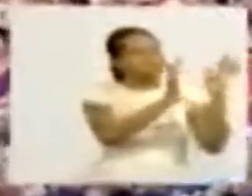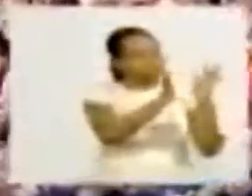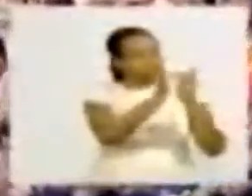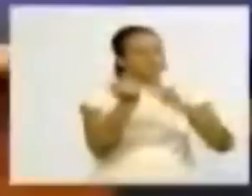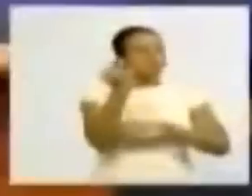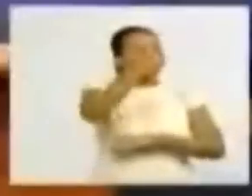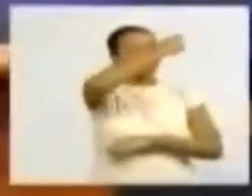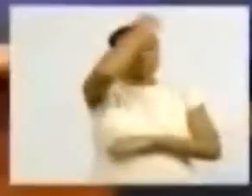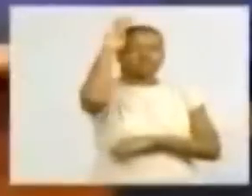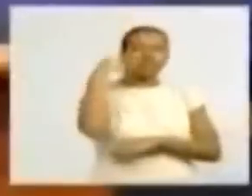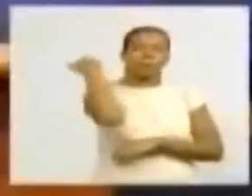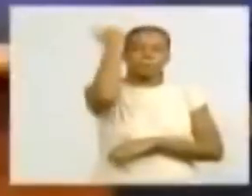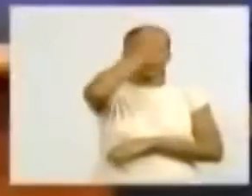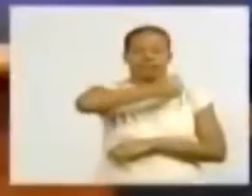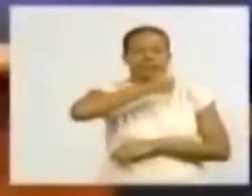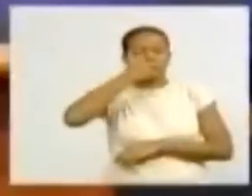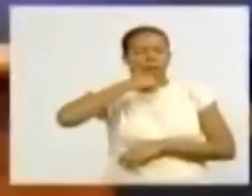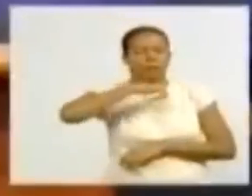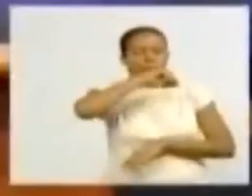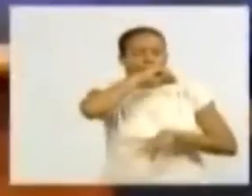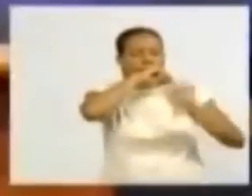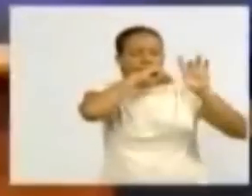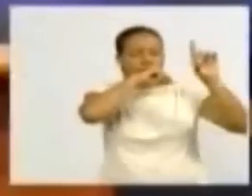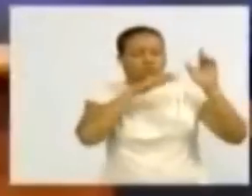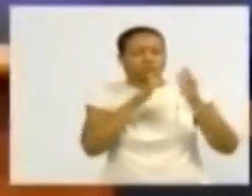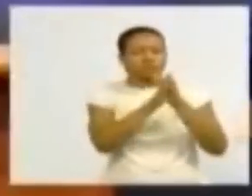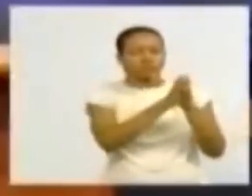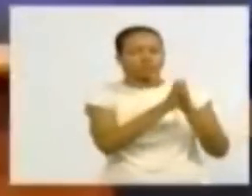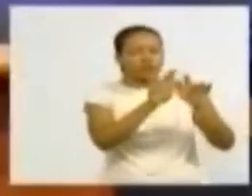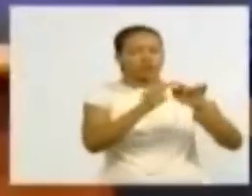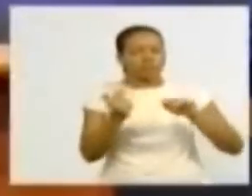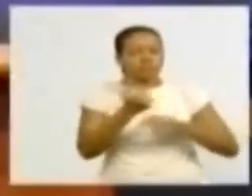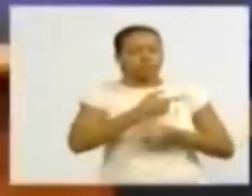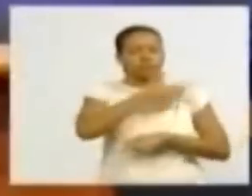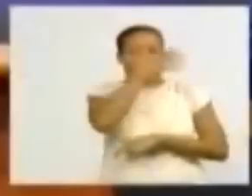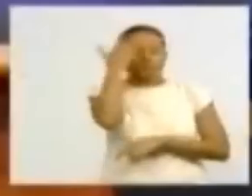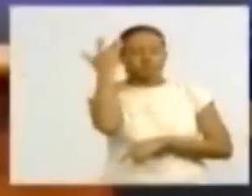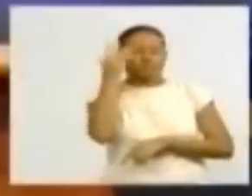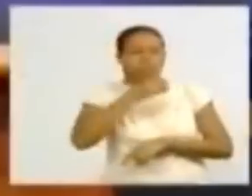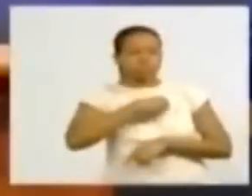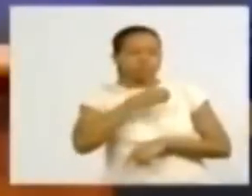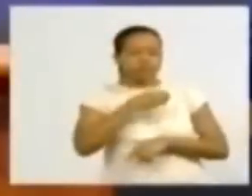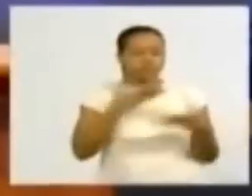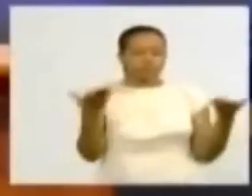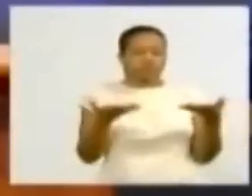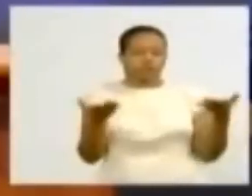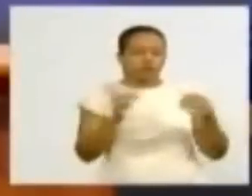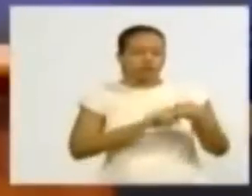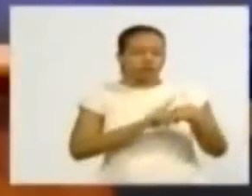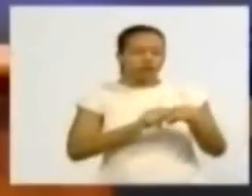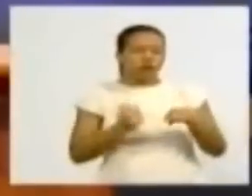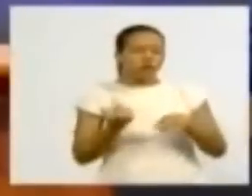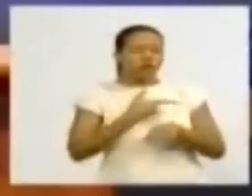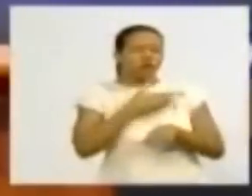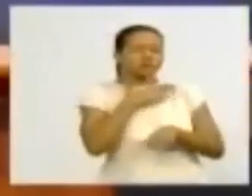Jesus. Santa Maria, Mãe de Deus, rogai por nós, pecadores, agora e